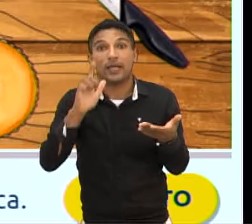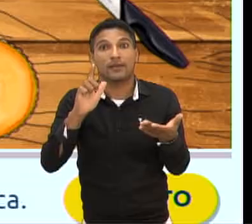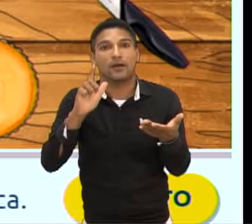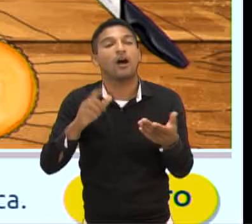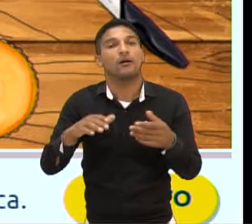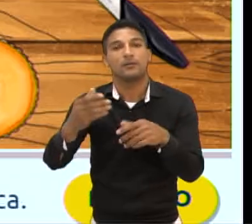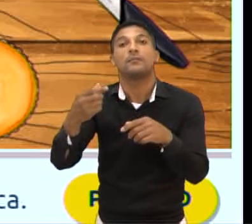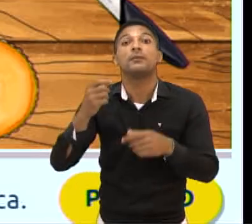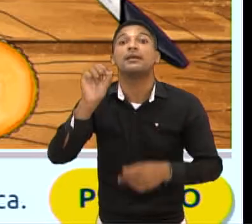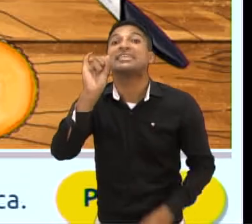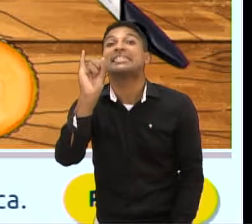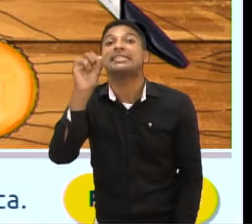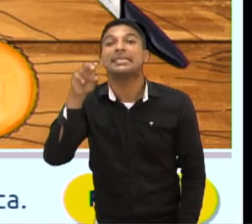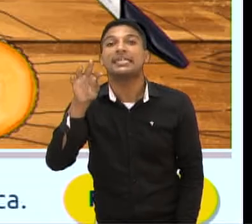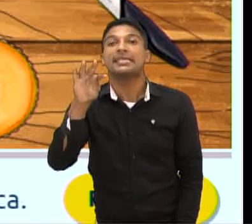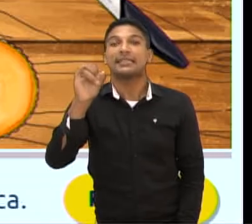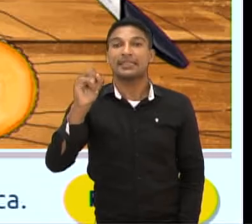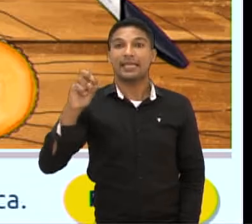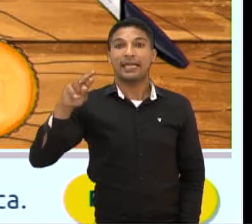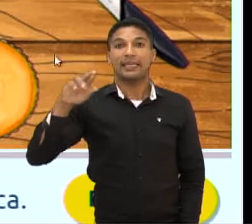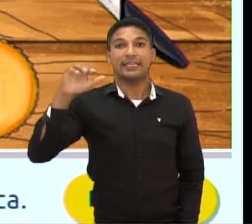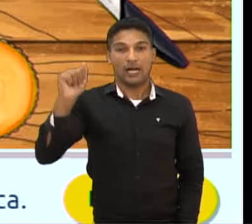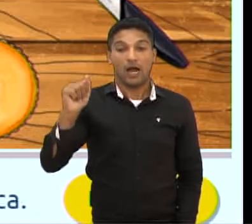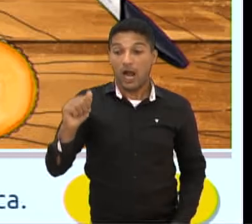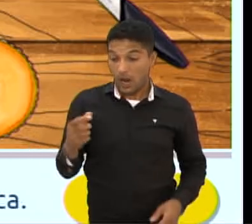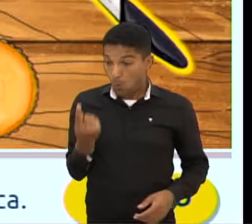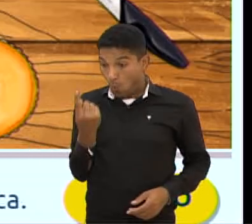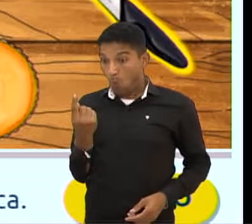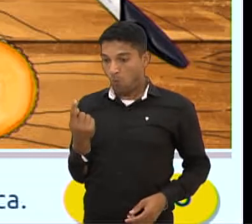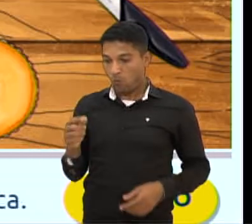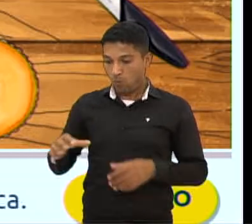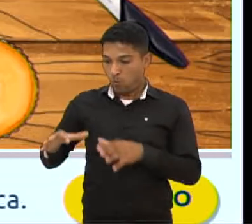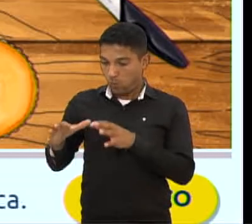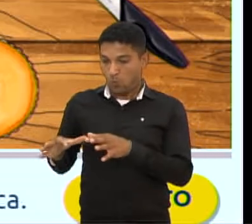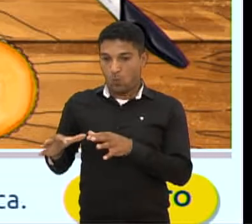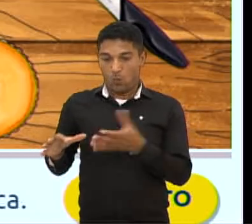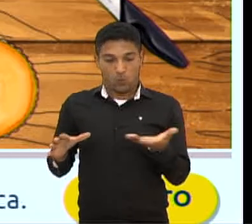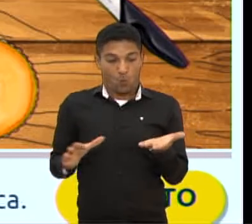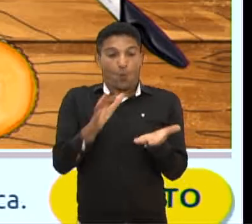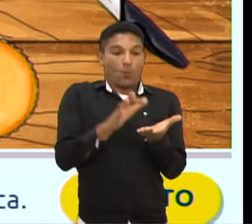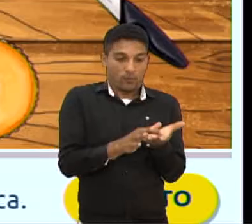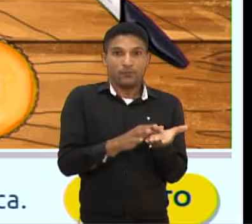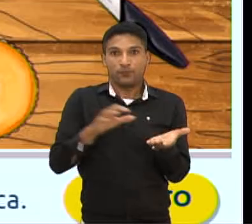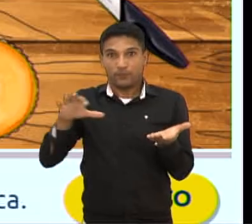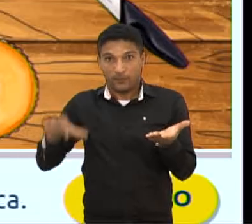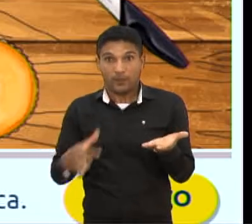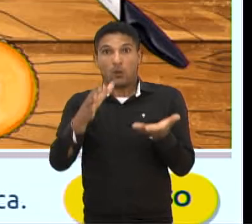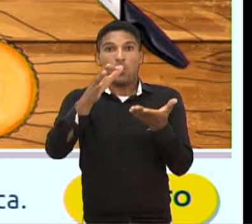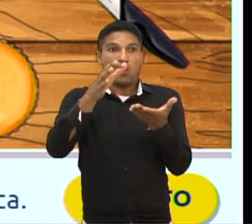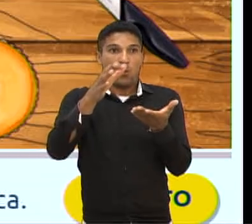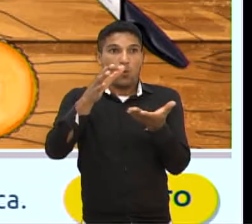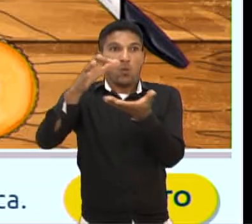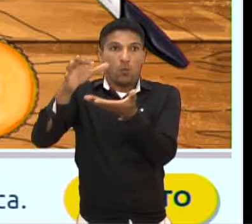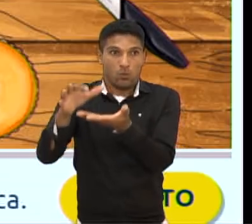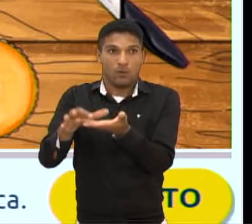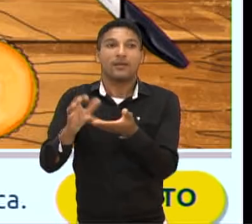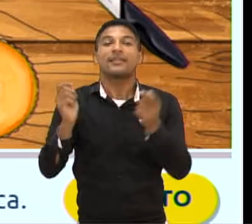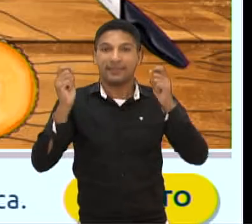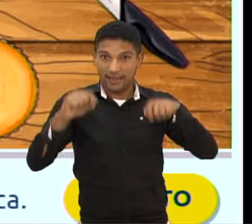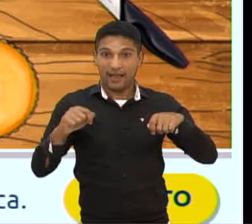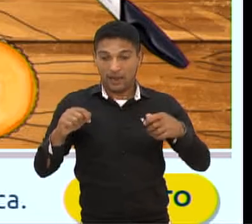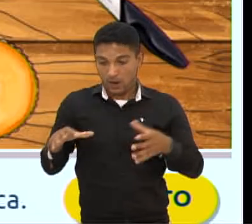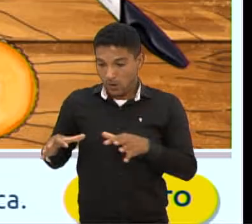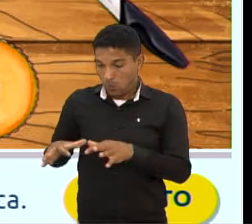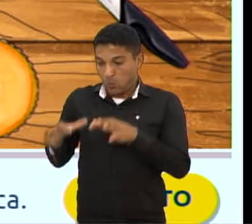inteira das tortas nos pratos, ok? Olha, eu posso colocar novamente mais uma, e posso colocar novamente mais